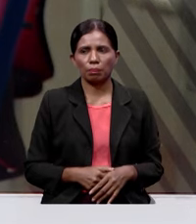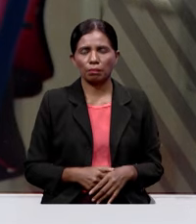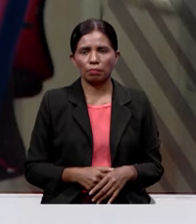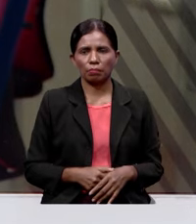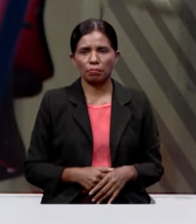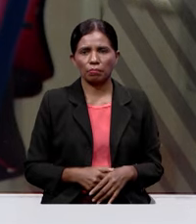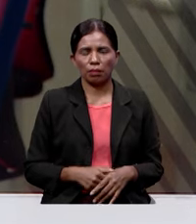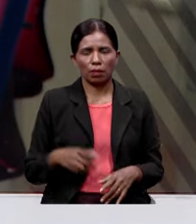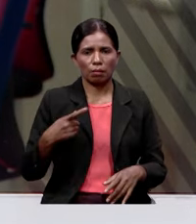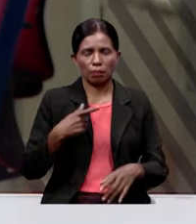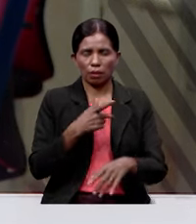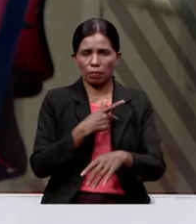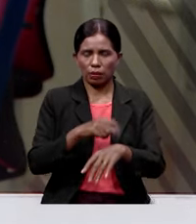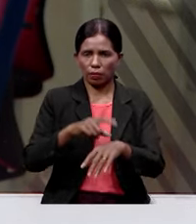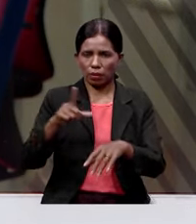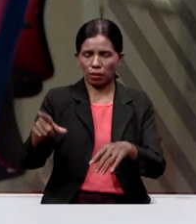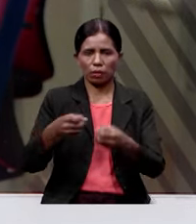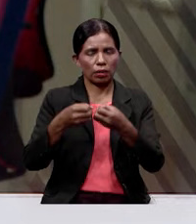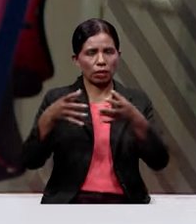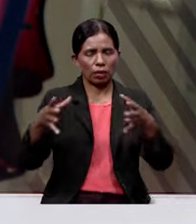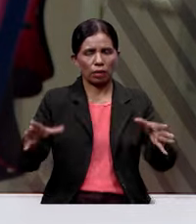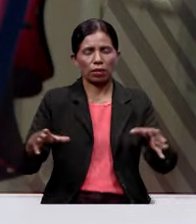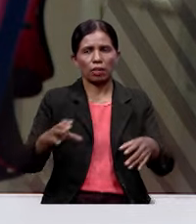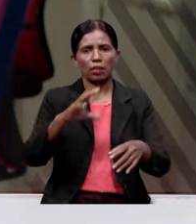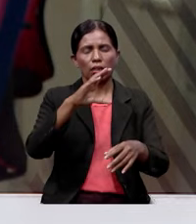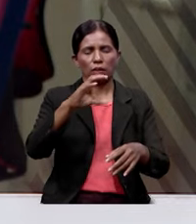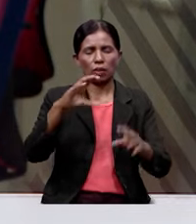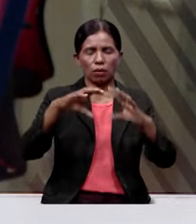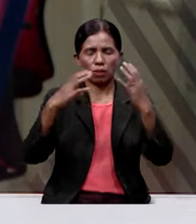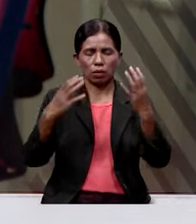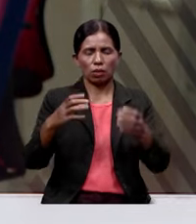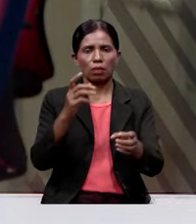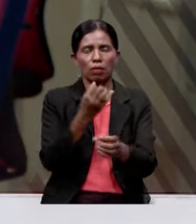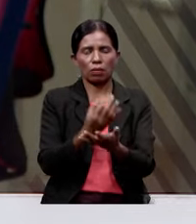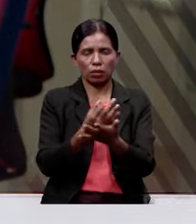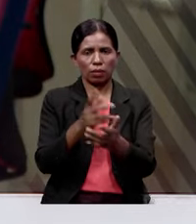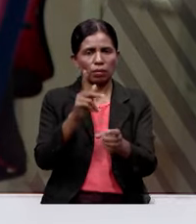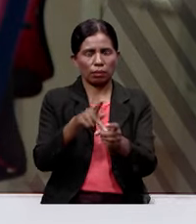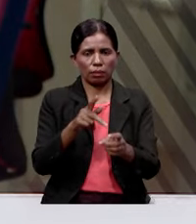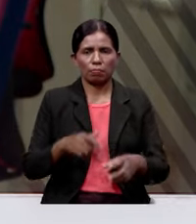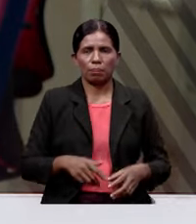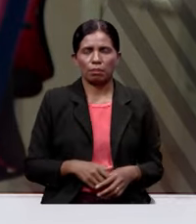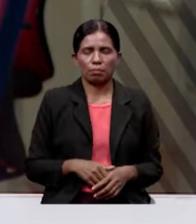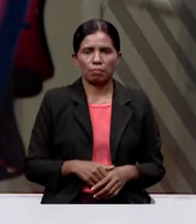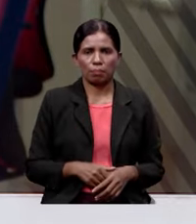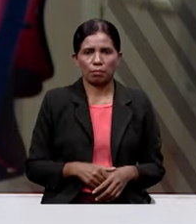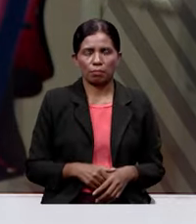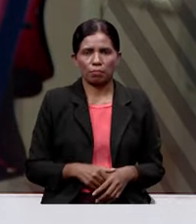Possibilidade de Parlamento Nacional se ralar com Conselho Consultivo Fundo Petrolífero.